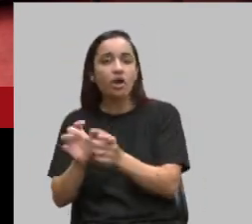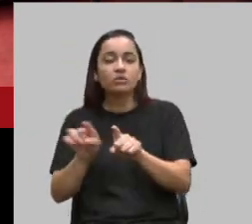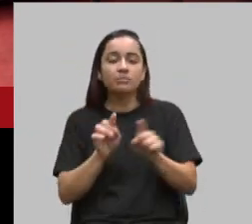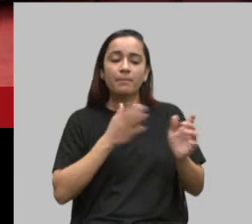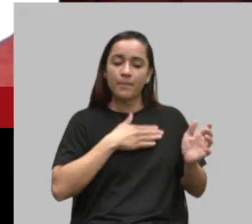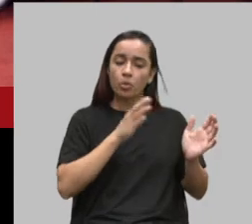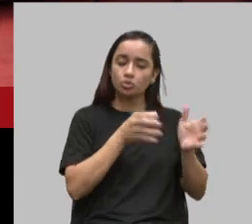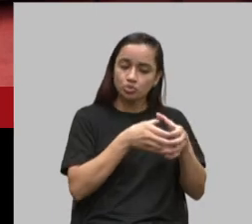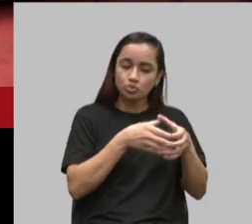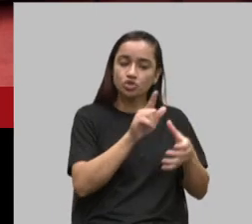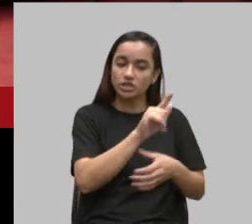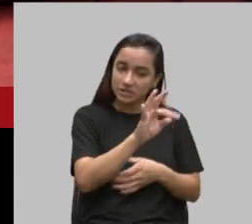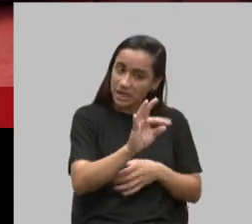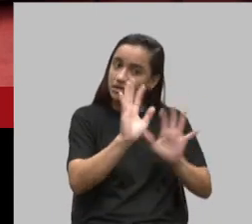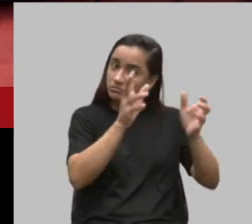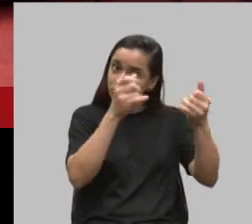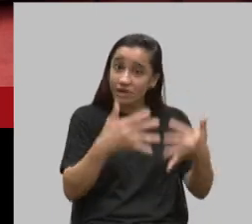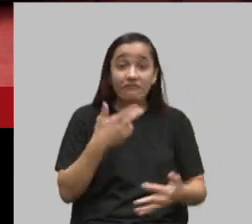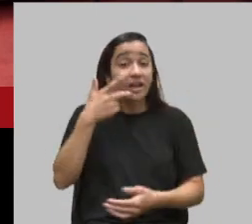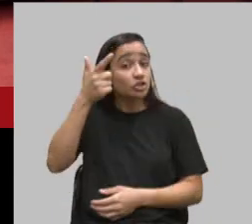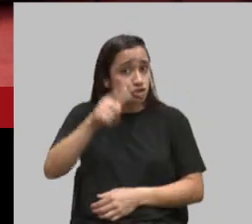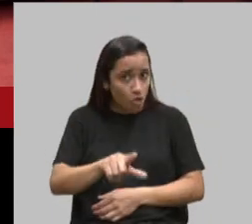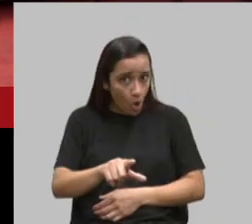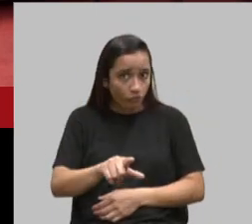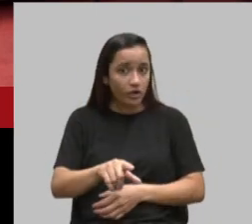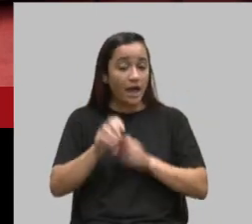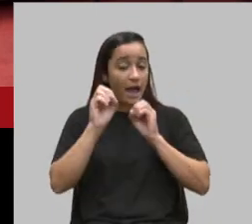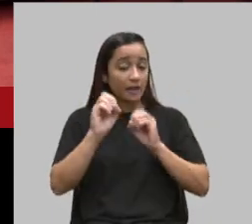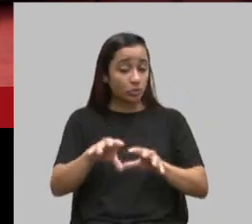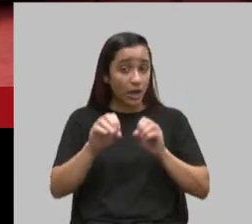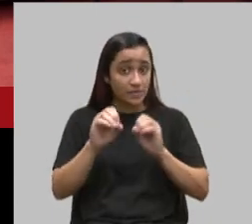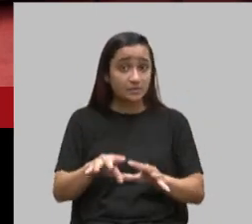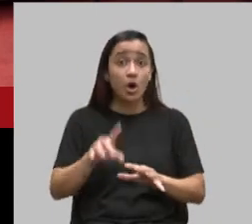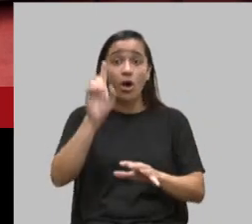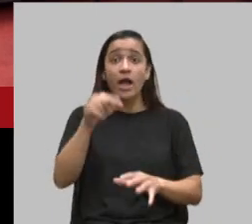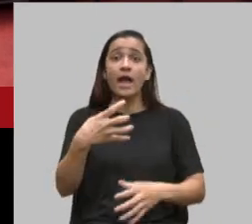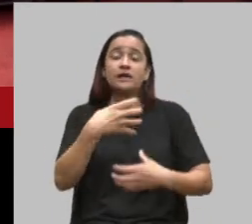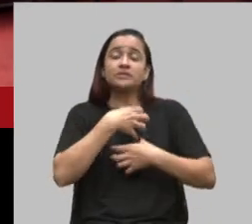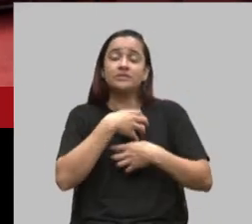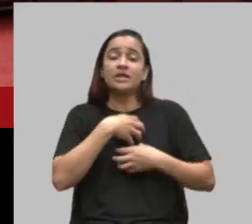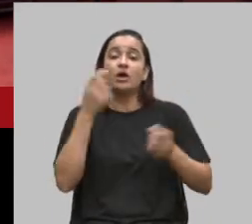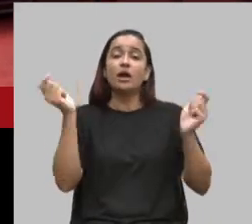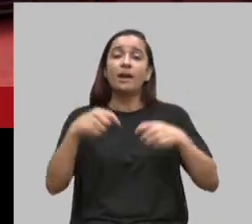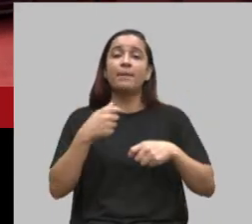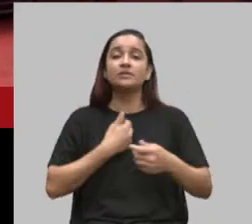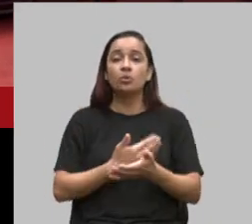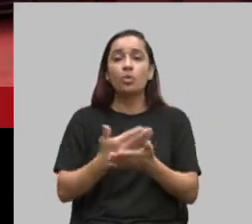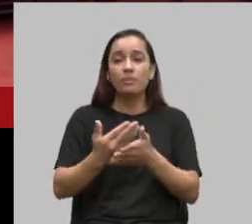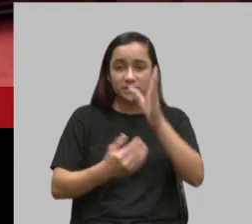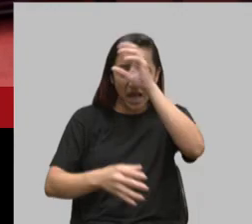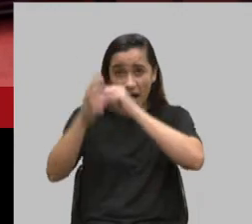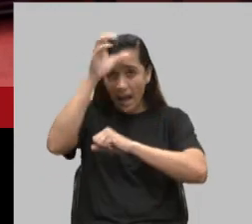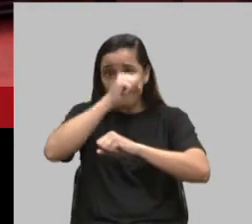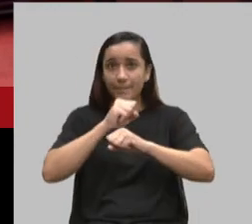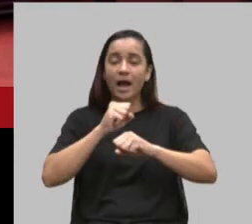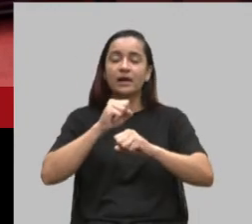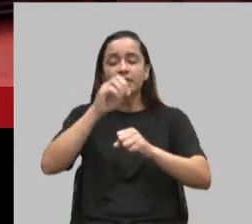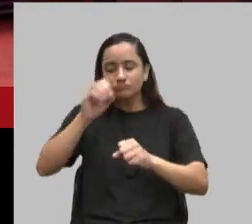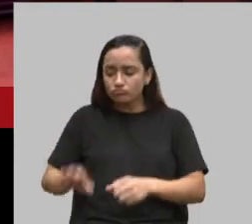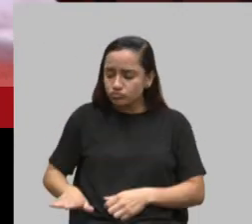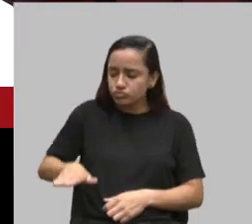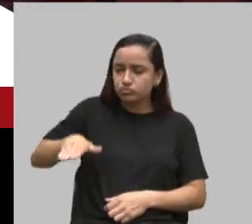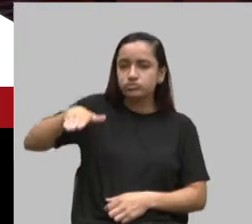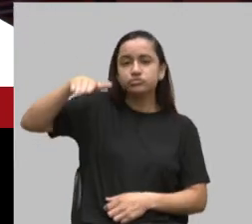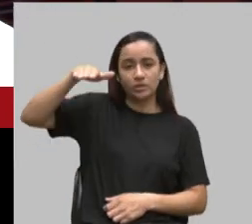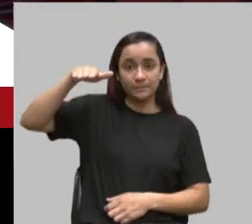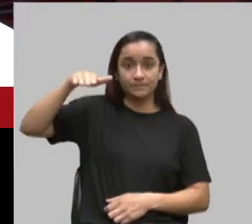repetirei aqui a educação foi o meio que eu aprendi a amar desde muito pequeno foi o meio que transformou a vida dos